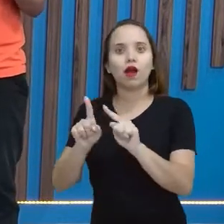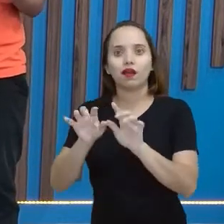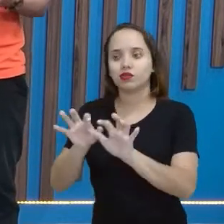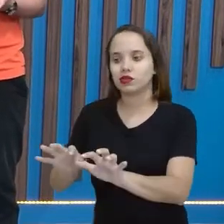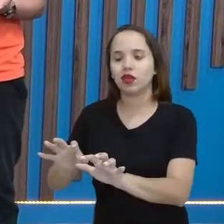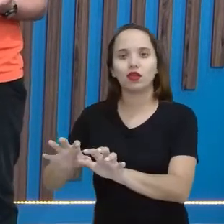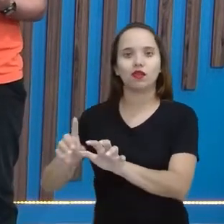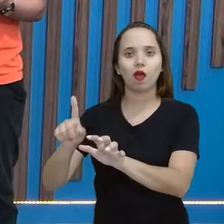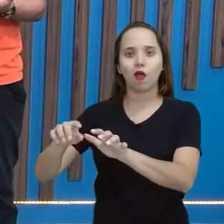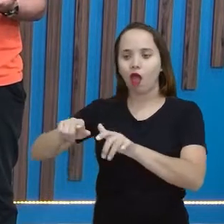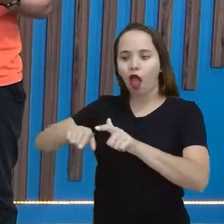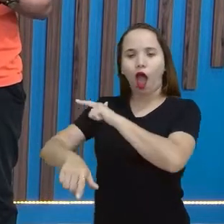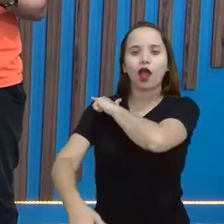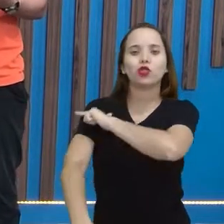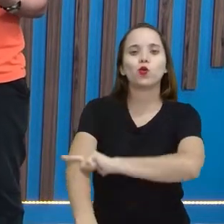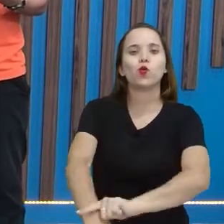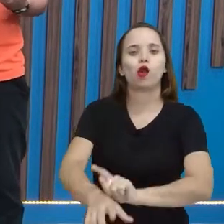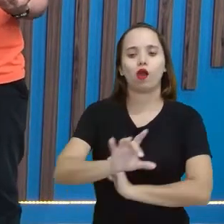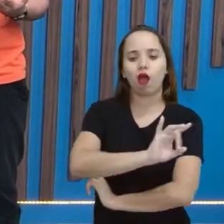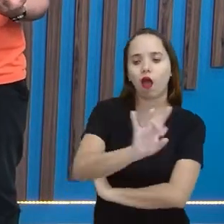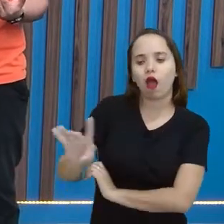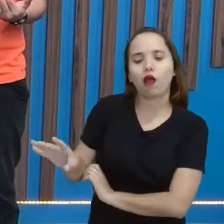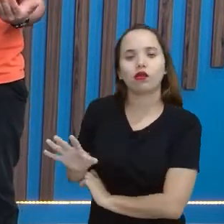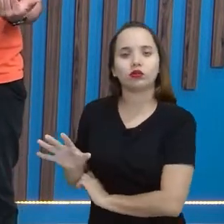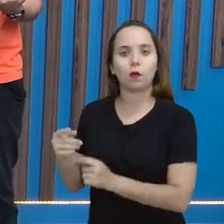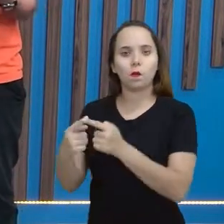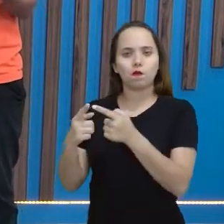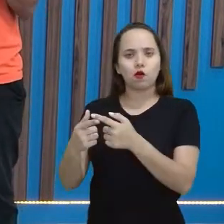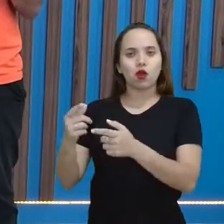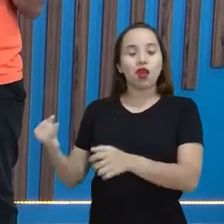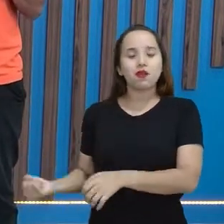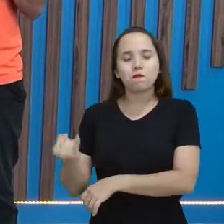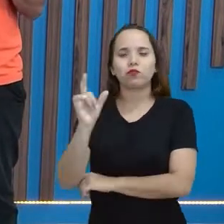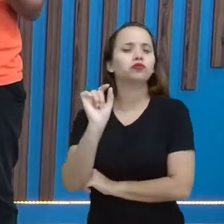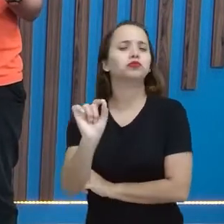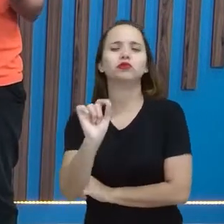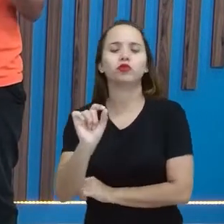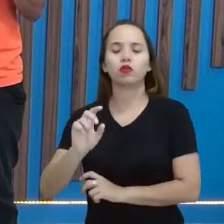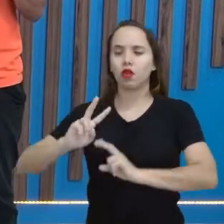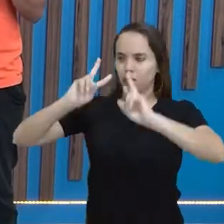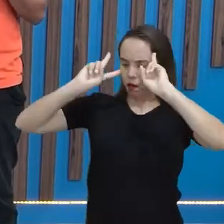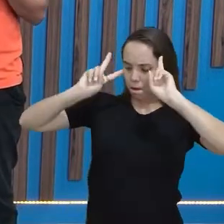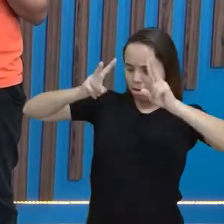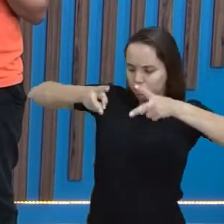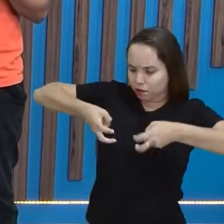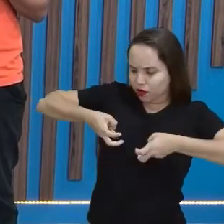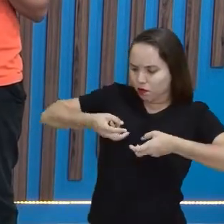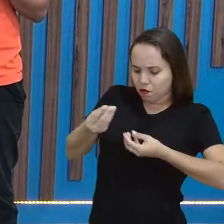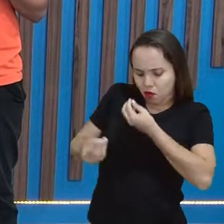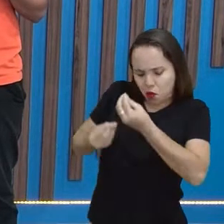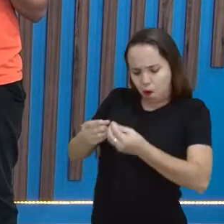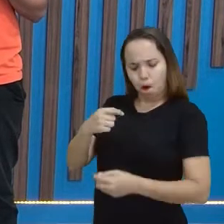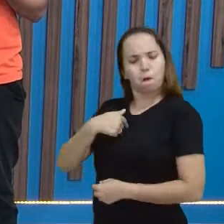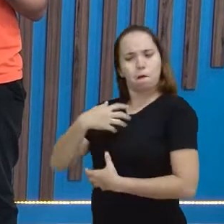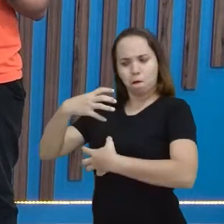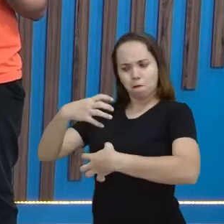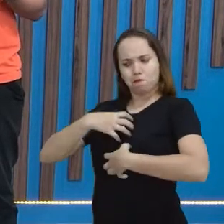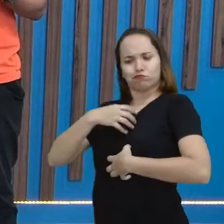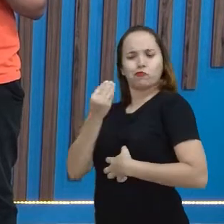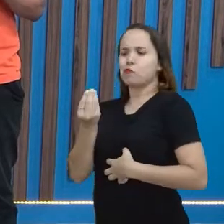de cada um, né? Porque o que é mais importante é a gente perceber como a gente é, o que é que faz a gente feliz, né? E